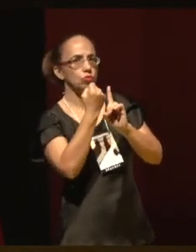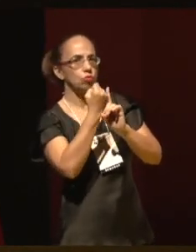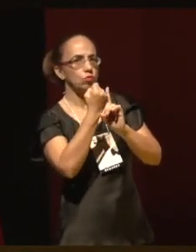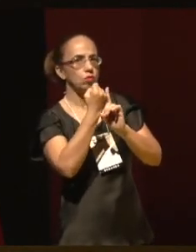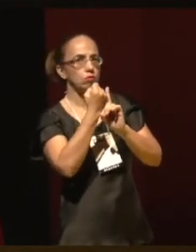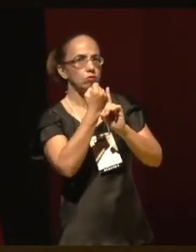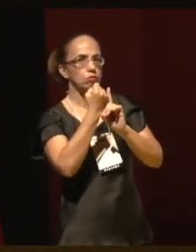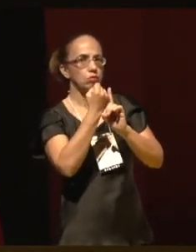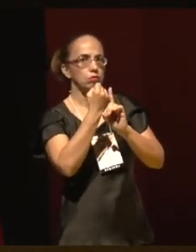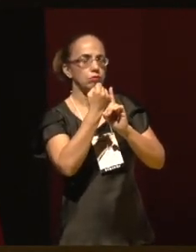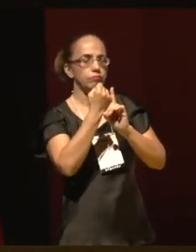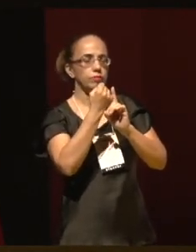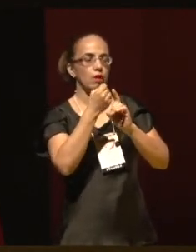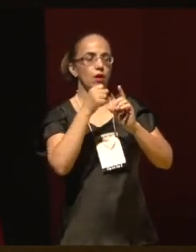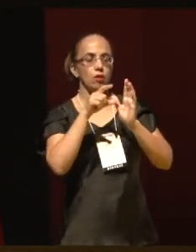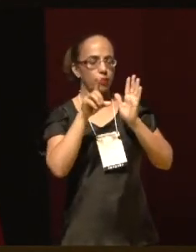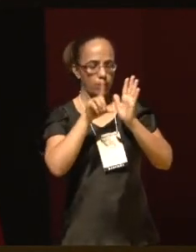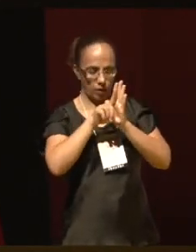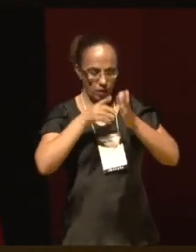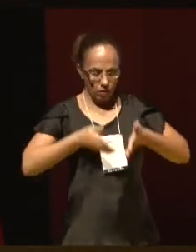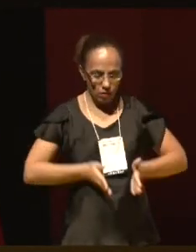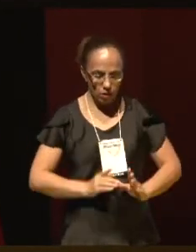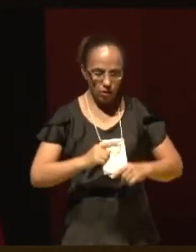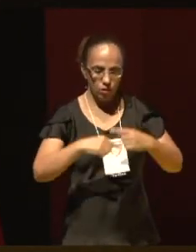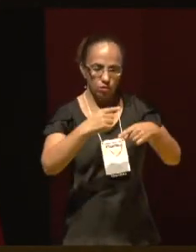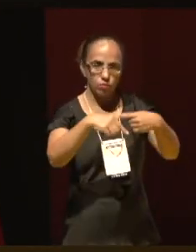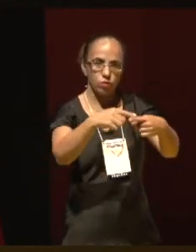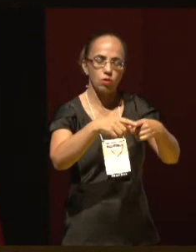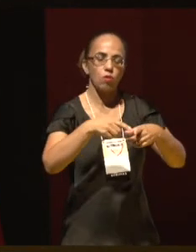principalmente, e a lei de destruição.